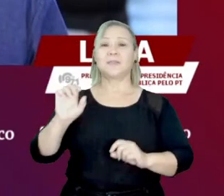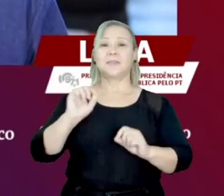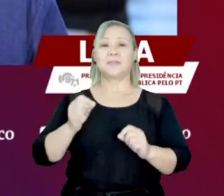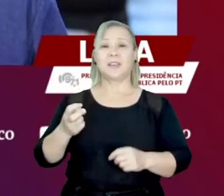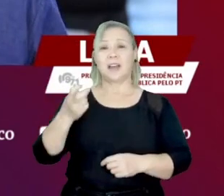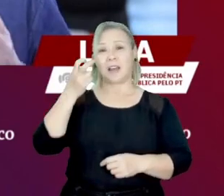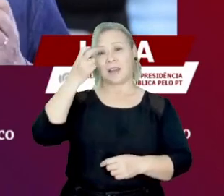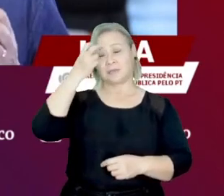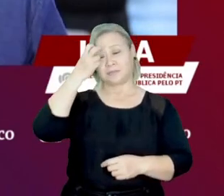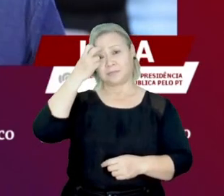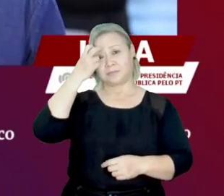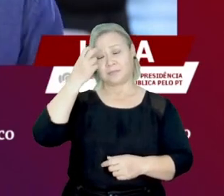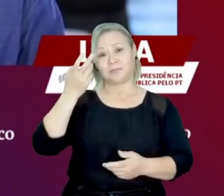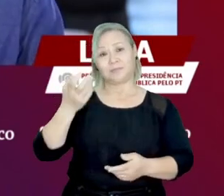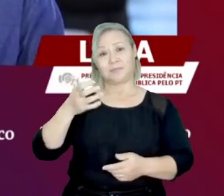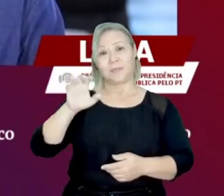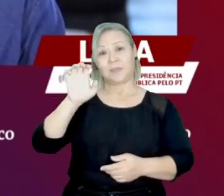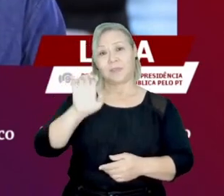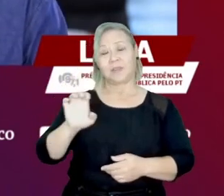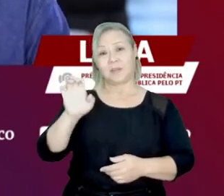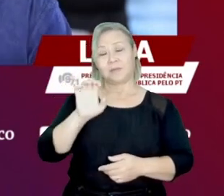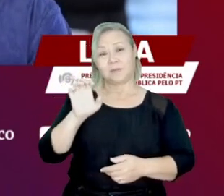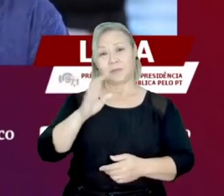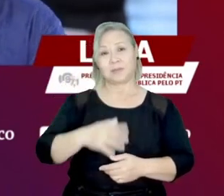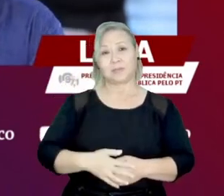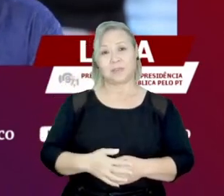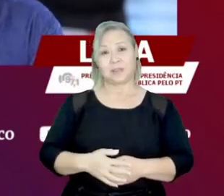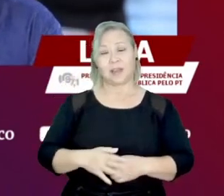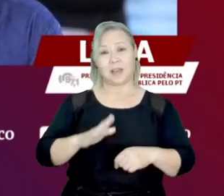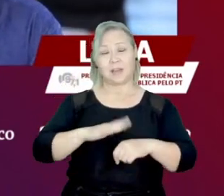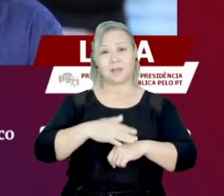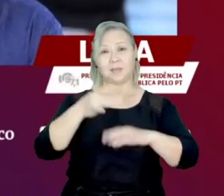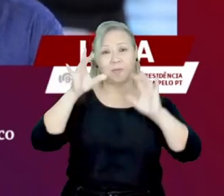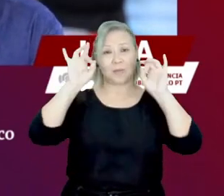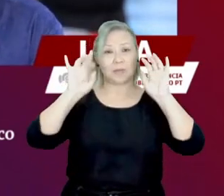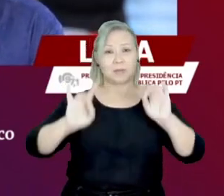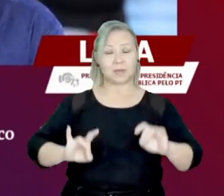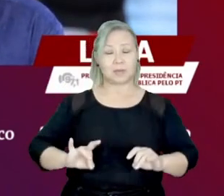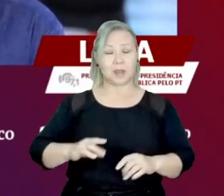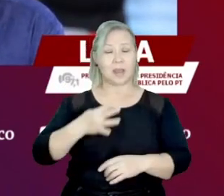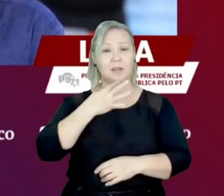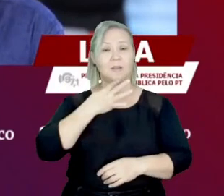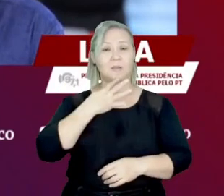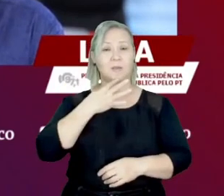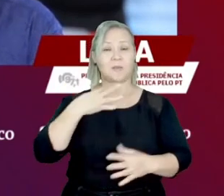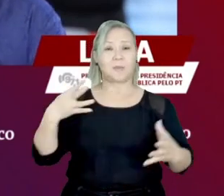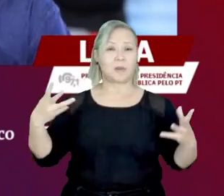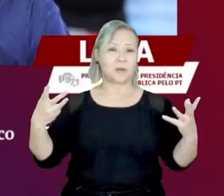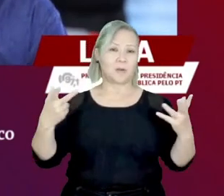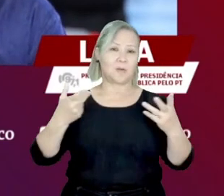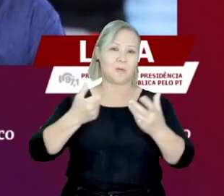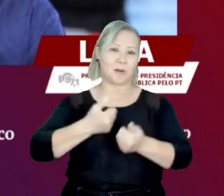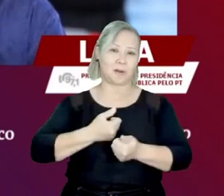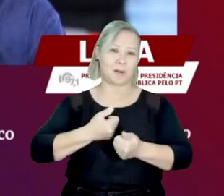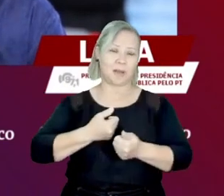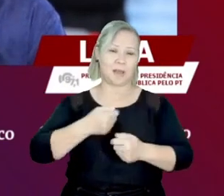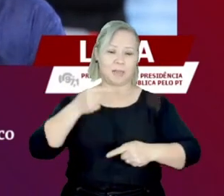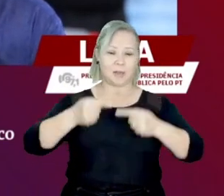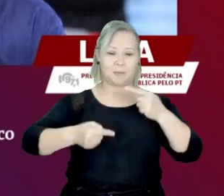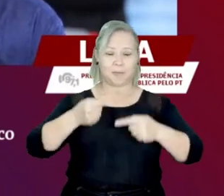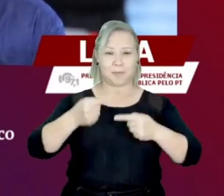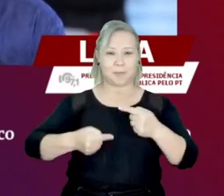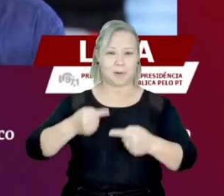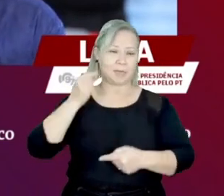mineira, pela esperteza da política mineira e pela culinária mineira. É difícil ter algum